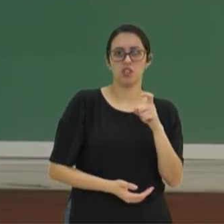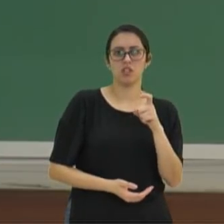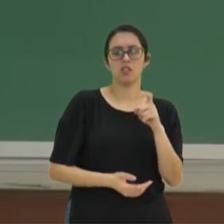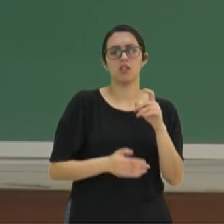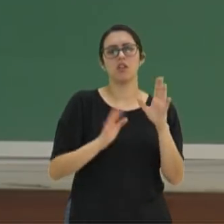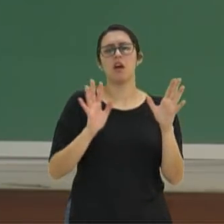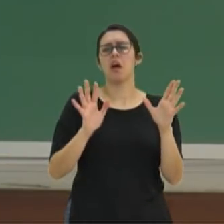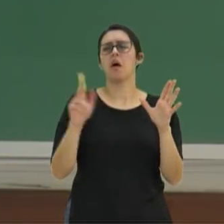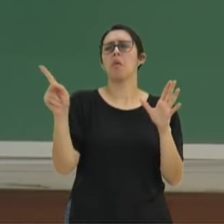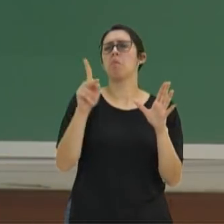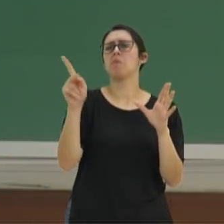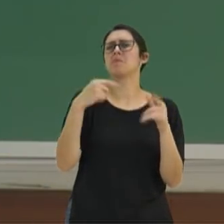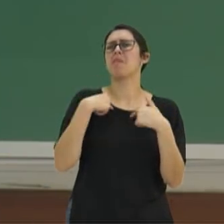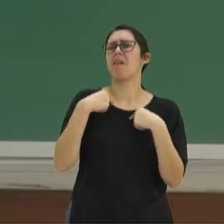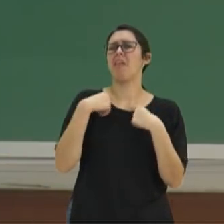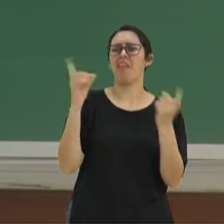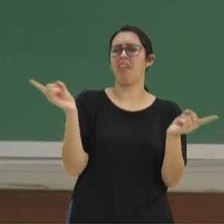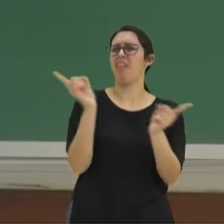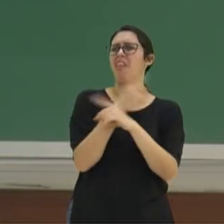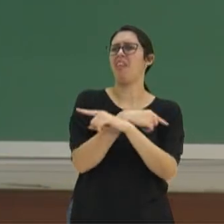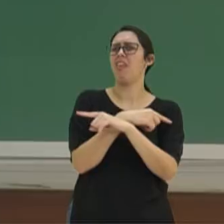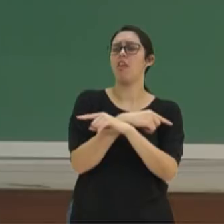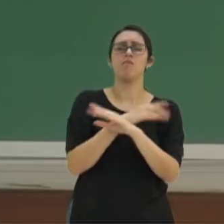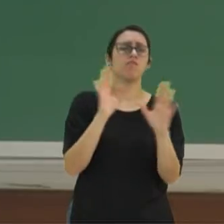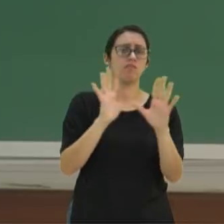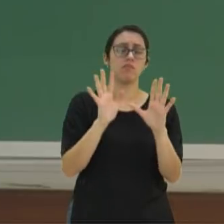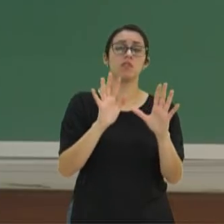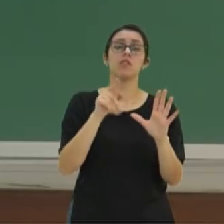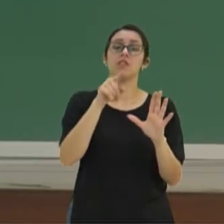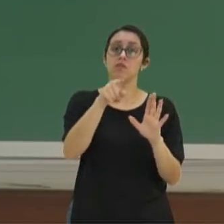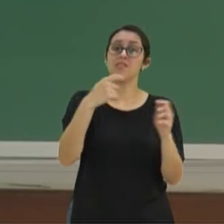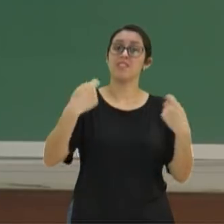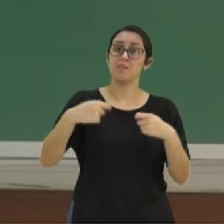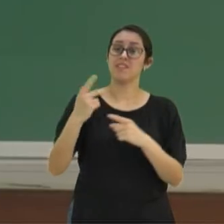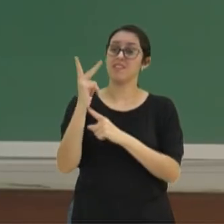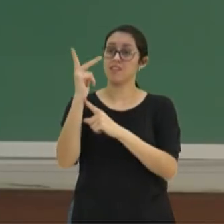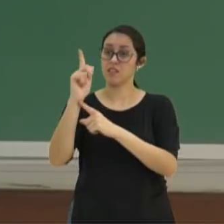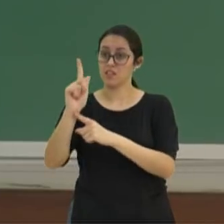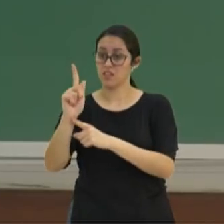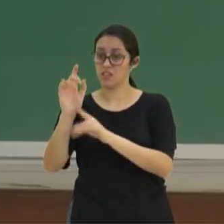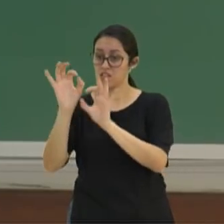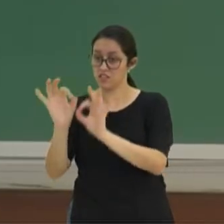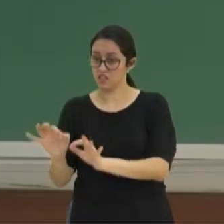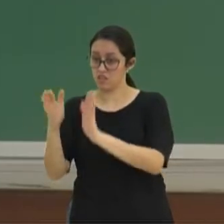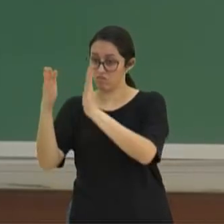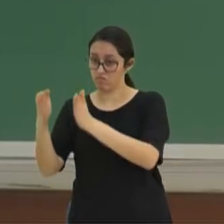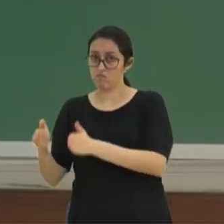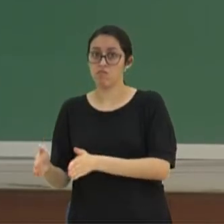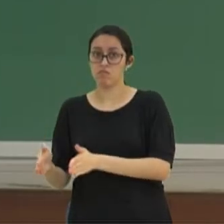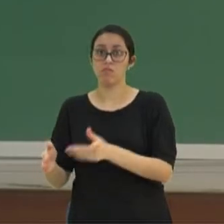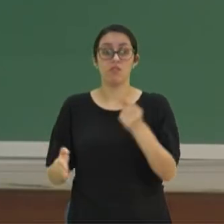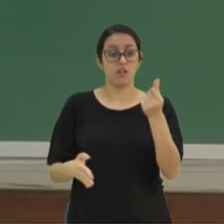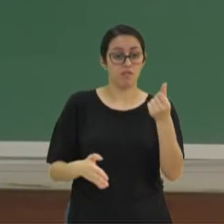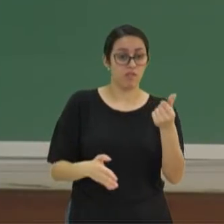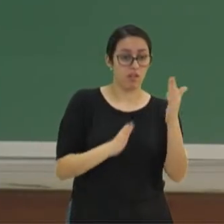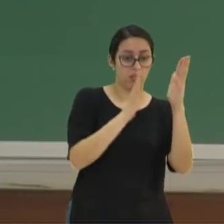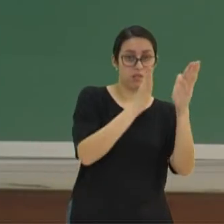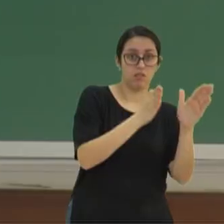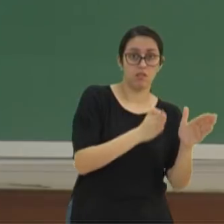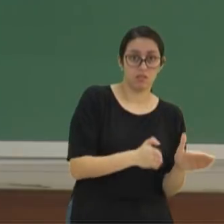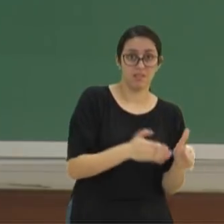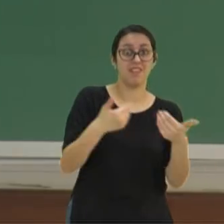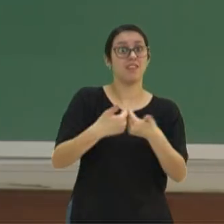de ordem. Desde que você coloque quilograma embaixo de quilograma e dinheiro, né, reais embaixo de